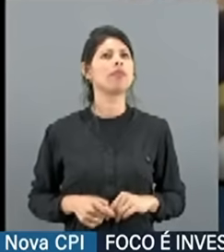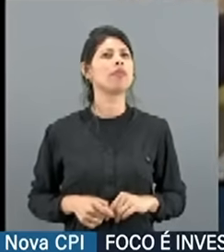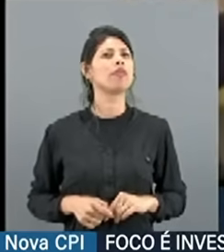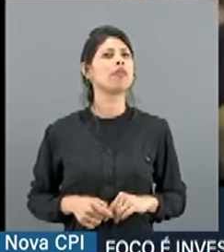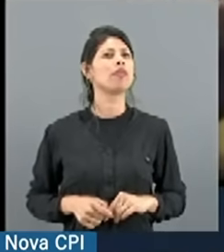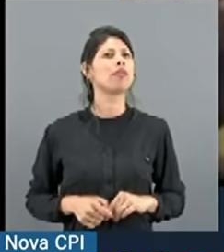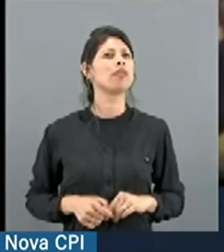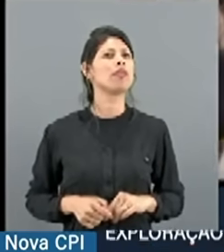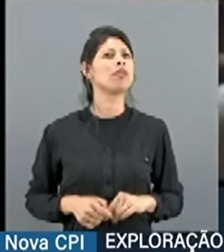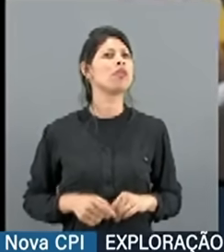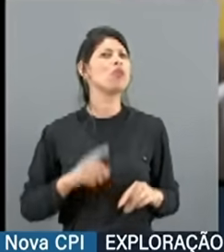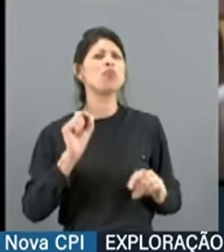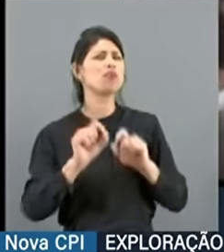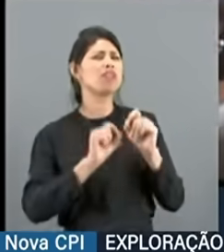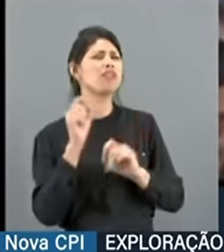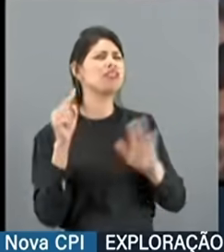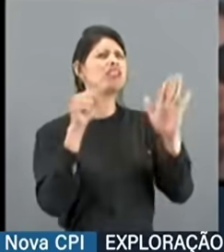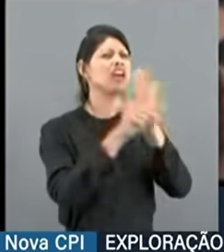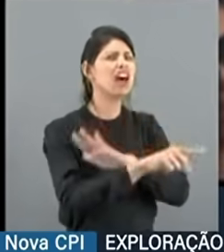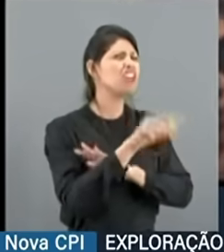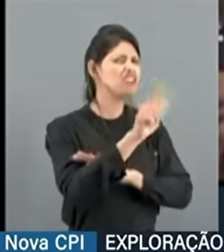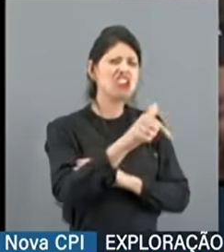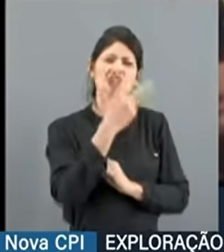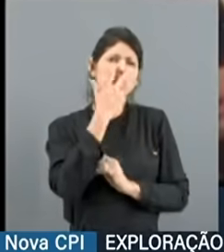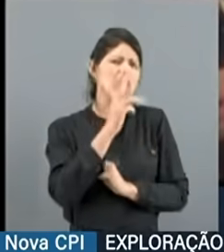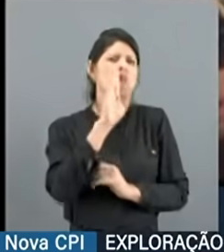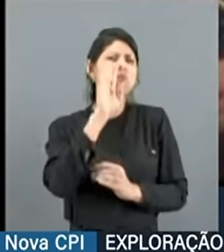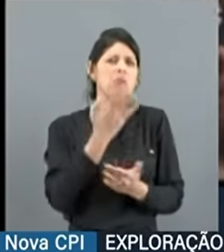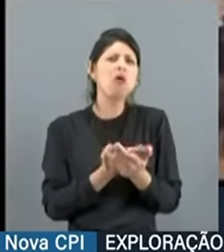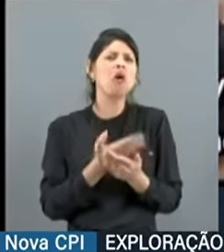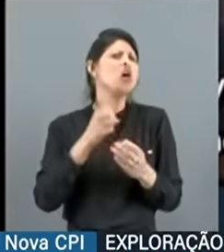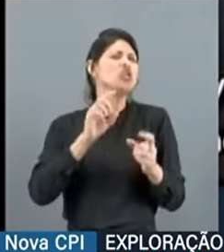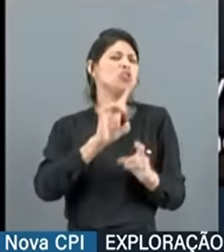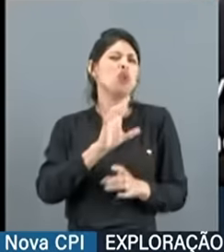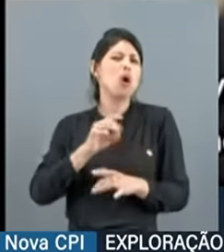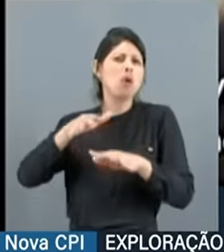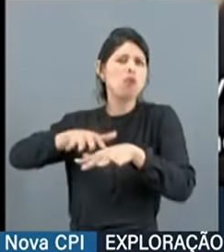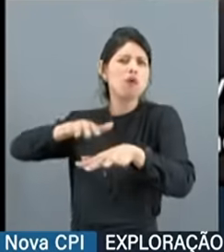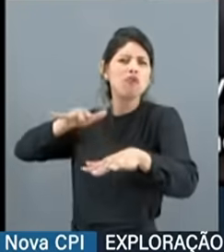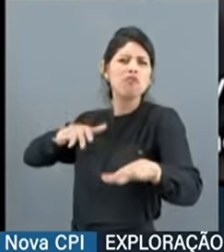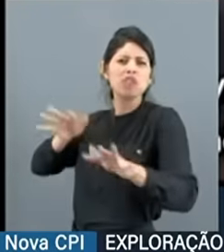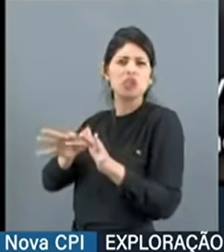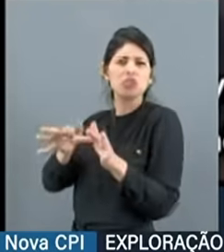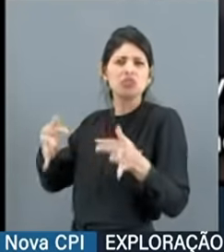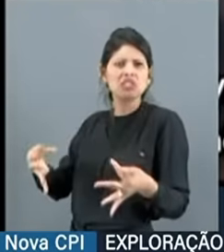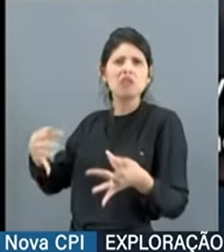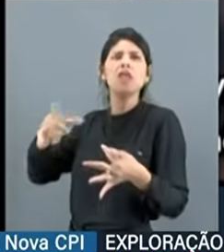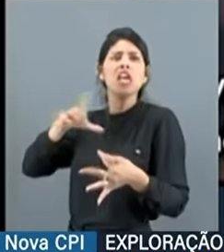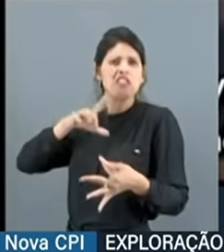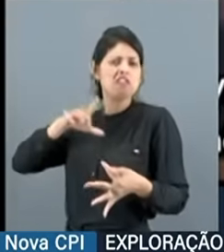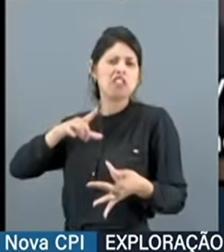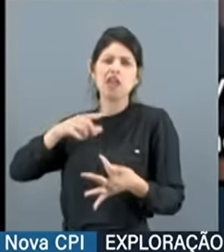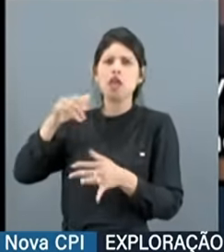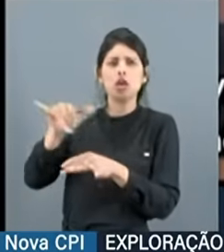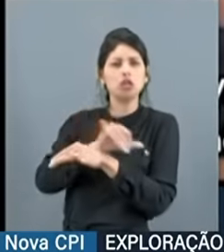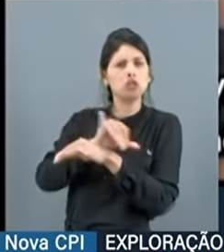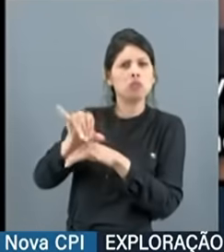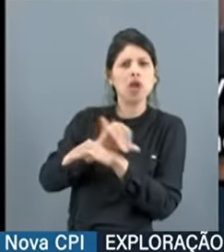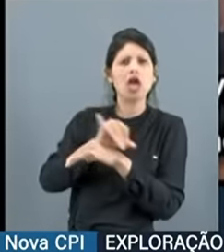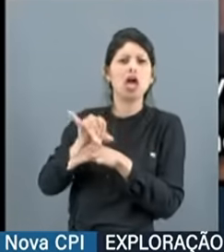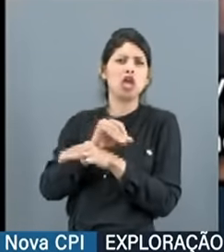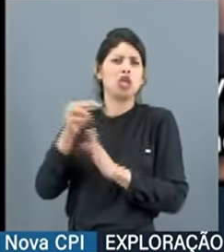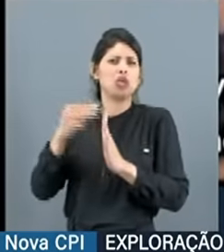pessoal? Aí são eles, eu acho que é um movimento, assim, são vários movimentos, têm vários métodos distintos, né?